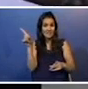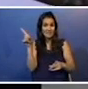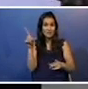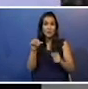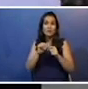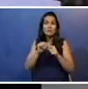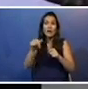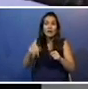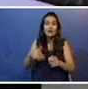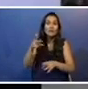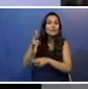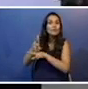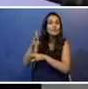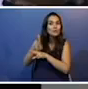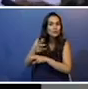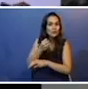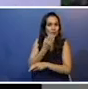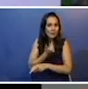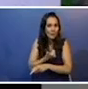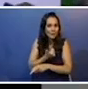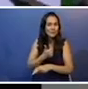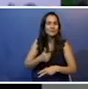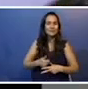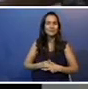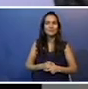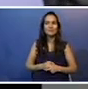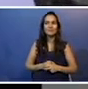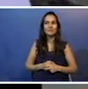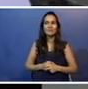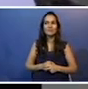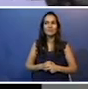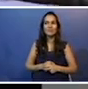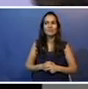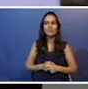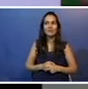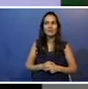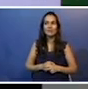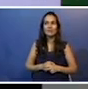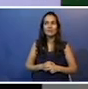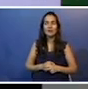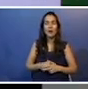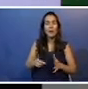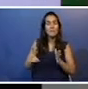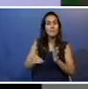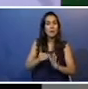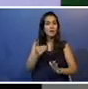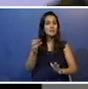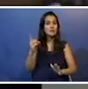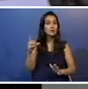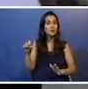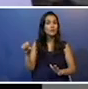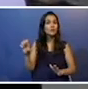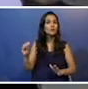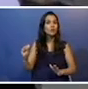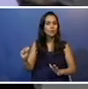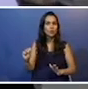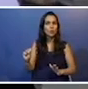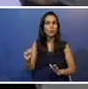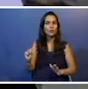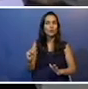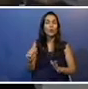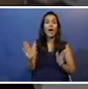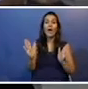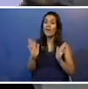o exercício 1, tá? Neste momento. Então, vamos lá. Página 198 da seção